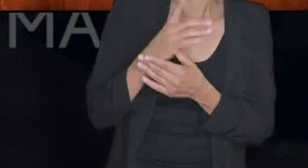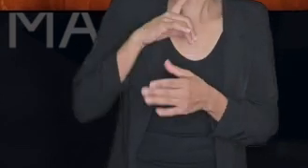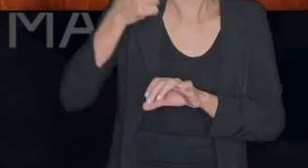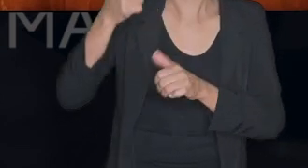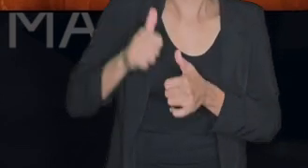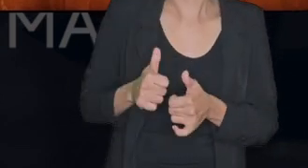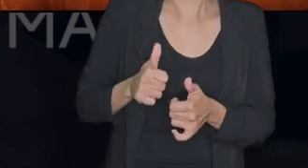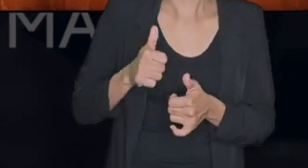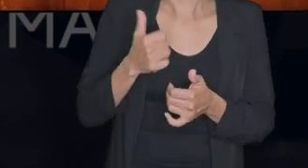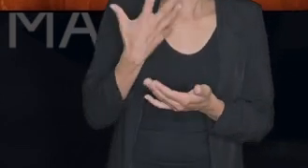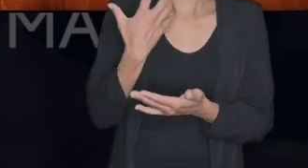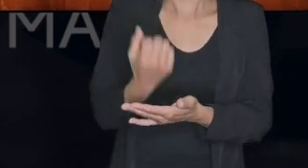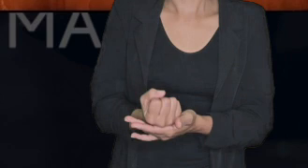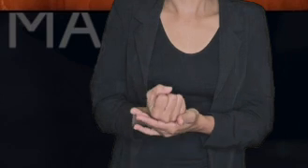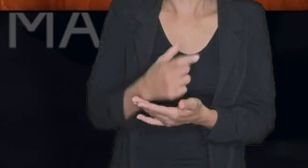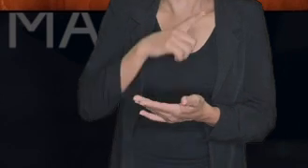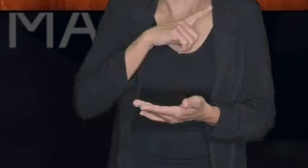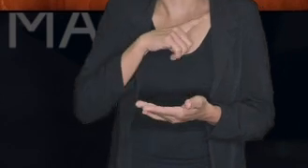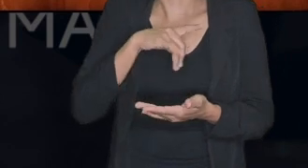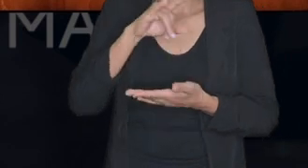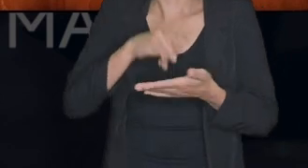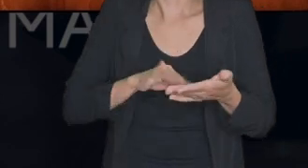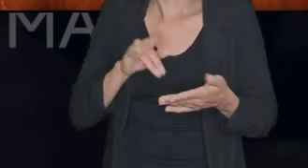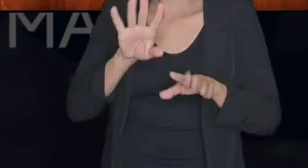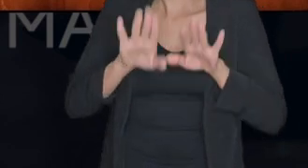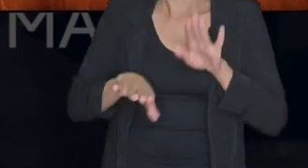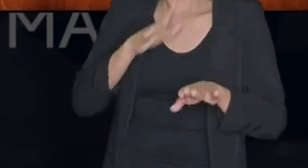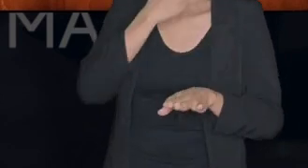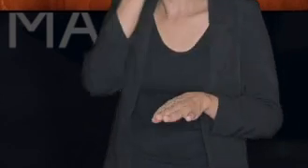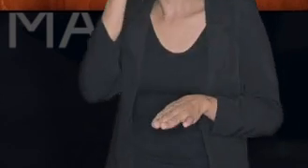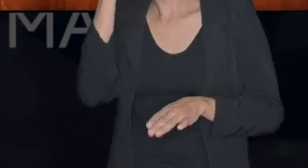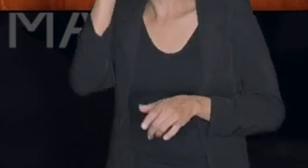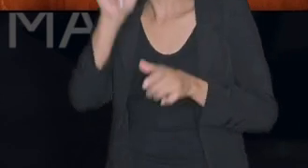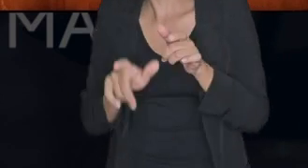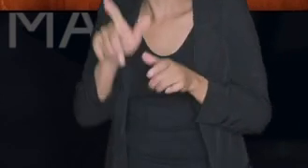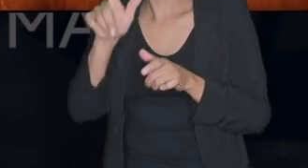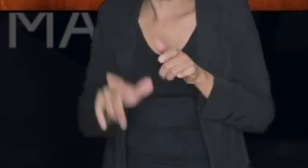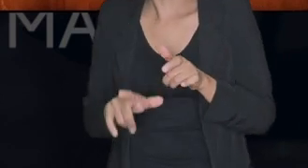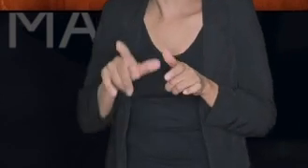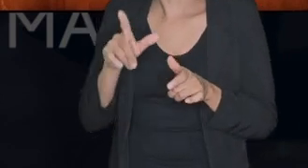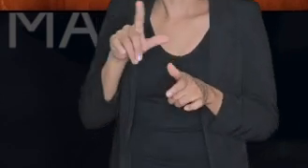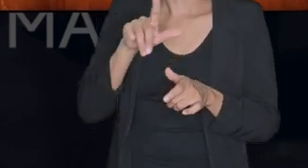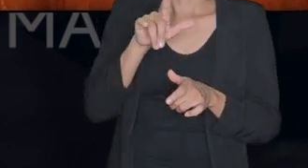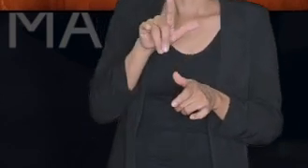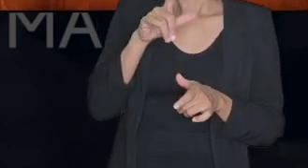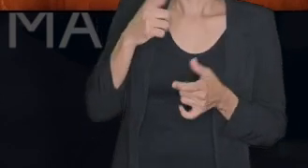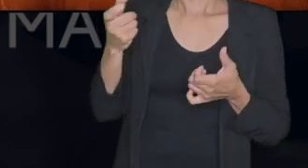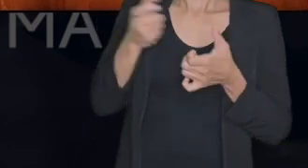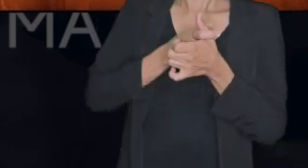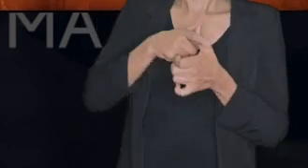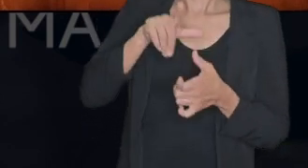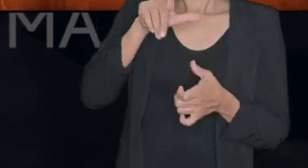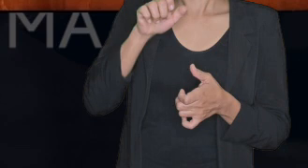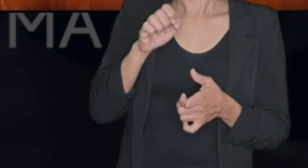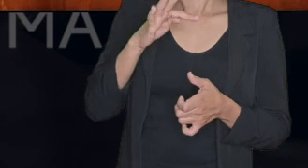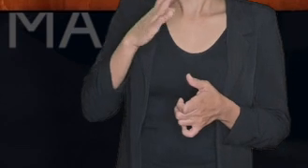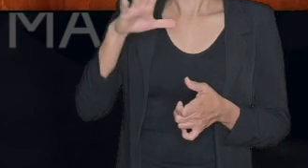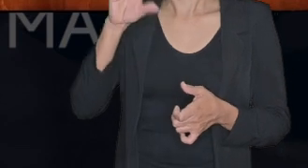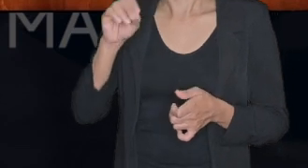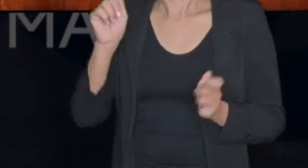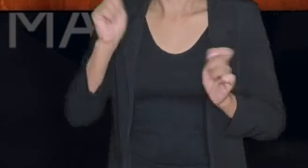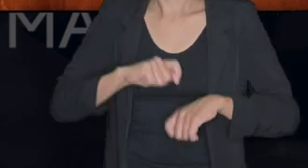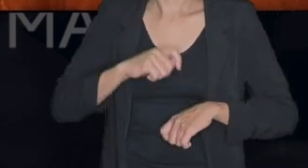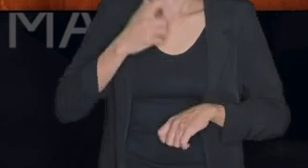em litígio, elas poderiam ter um pouco mais de maturidade para saber que, no extrajudicial,